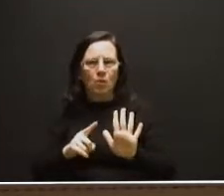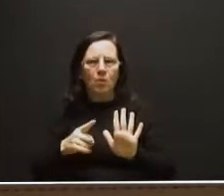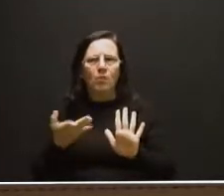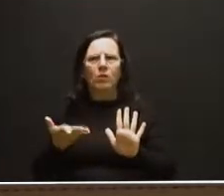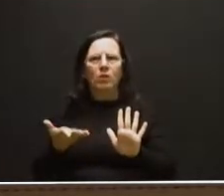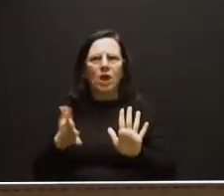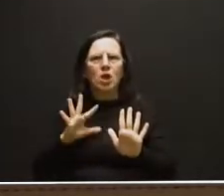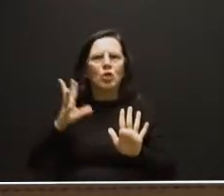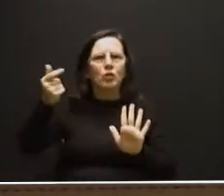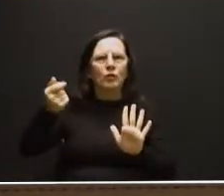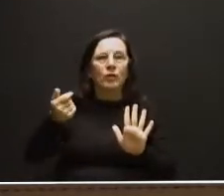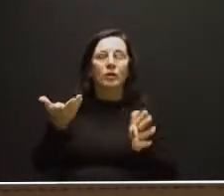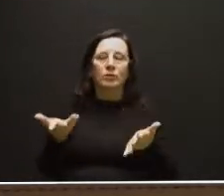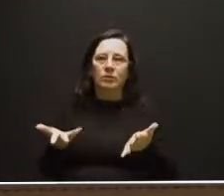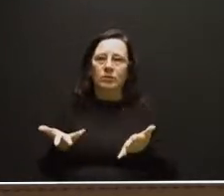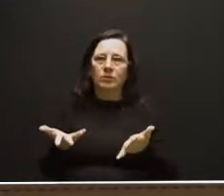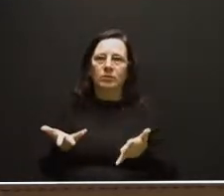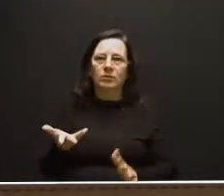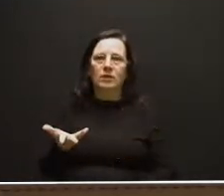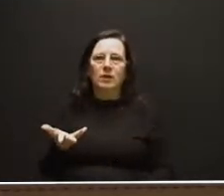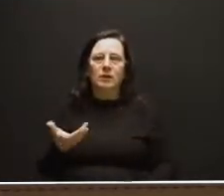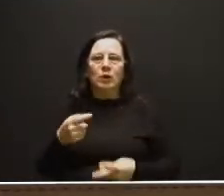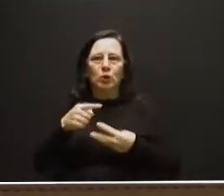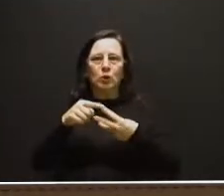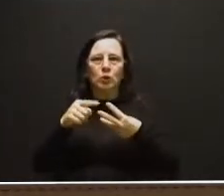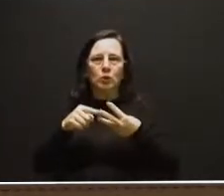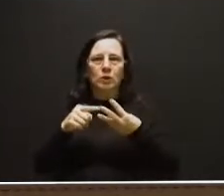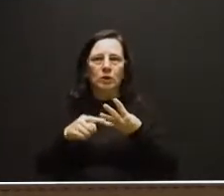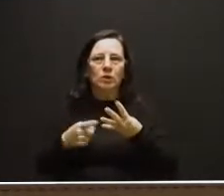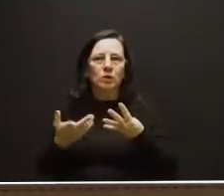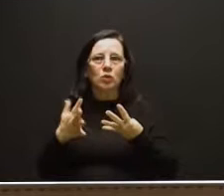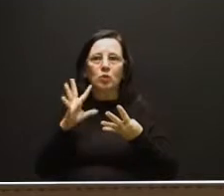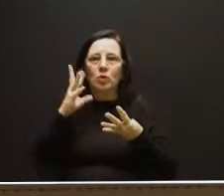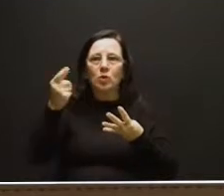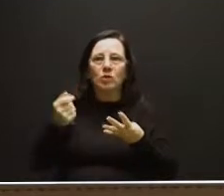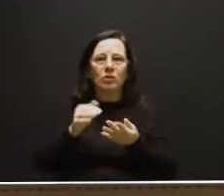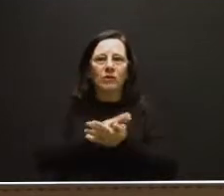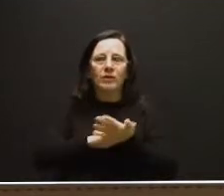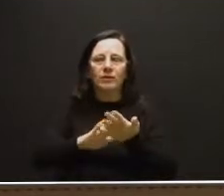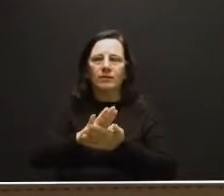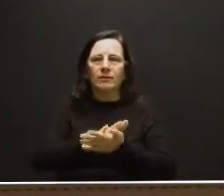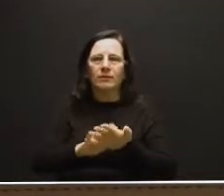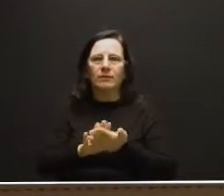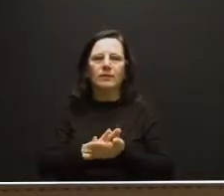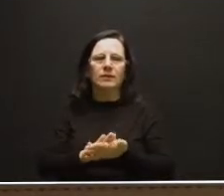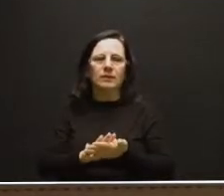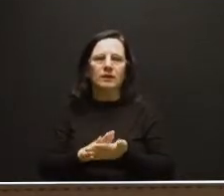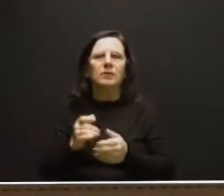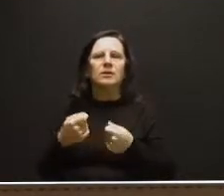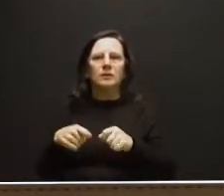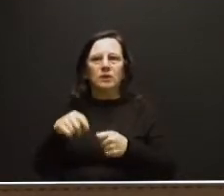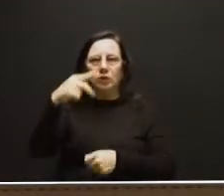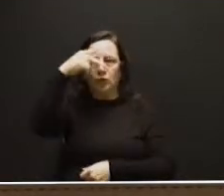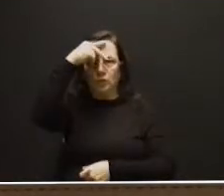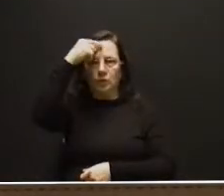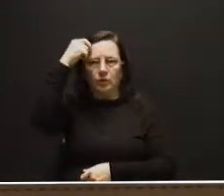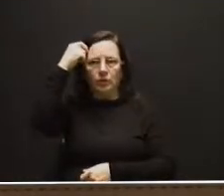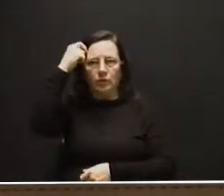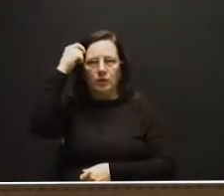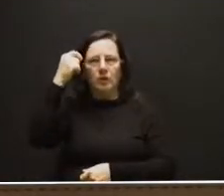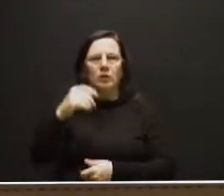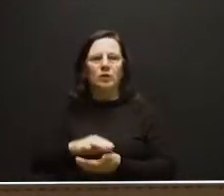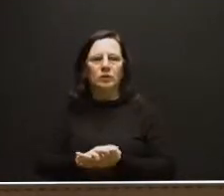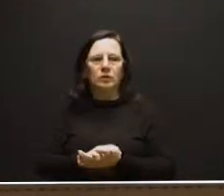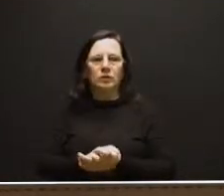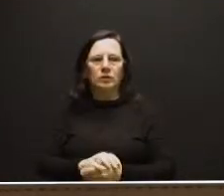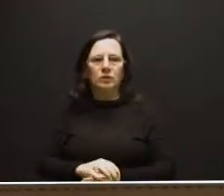podia ficar até com dez mas está com 23 passes e não conseguia resolver presidente então já tá na hora do prefeito atenda o pedido do líder